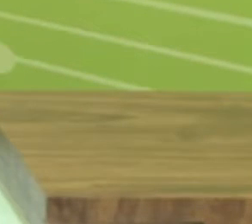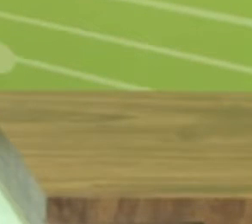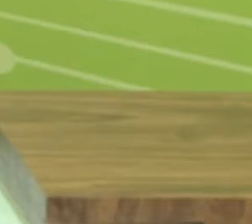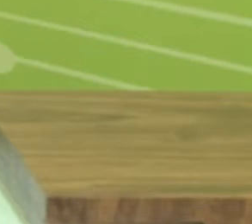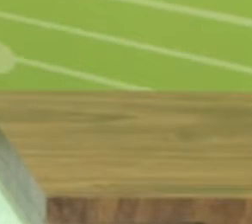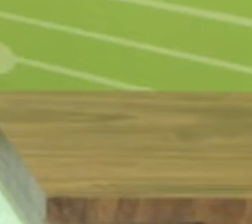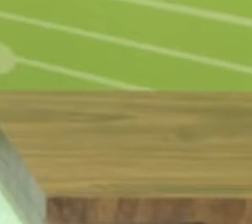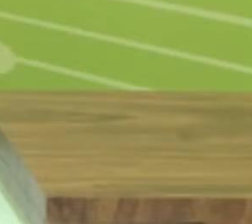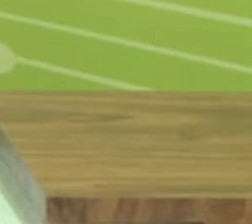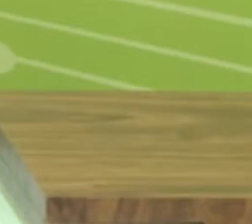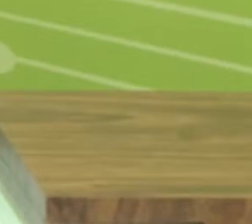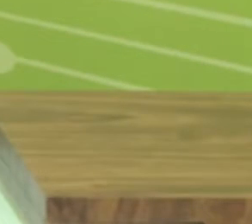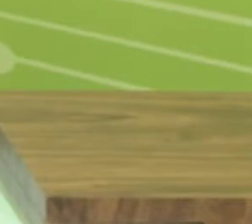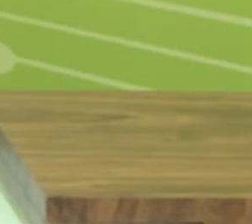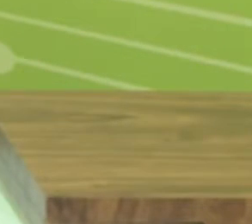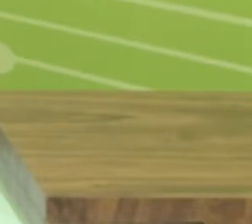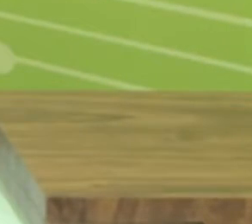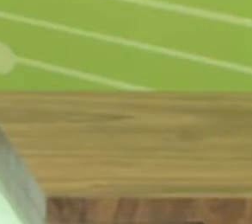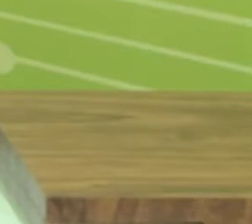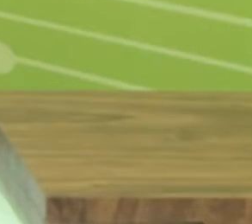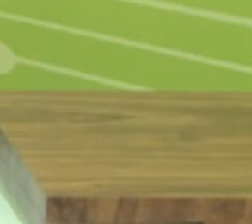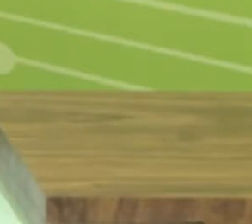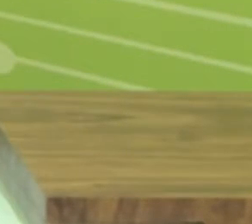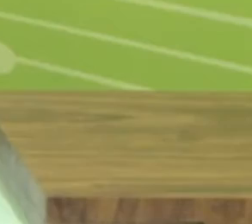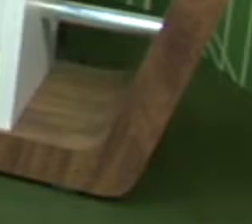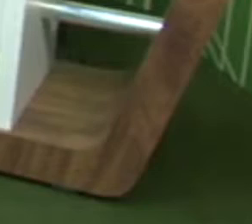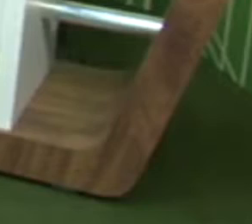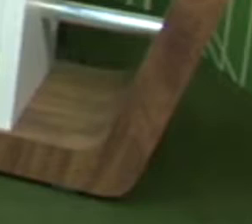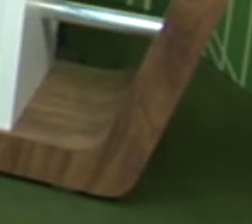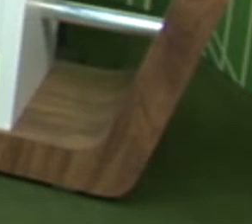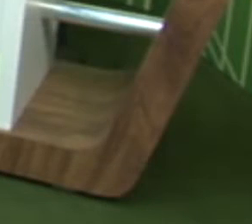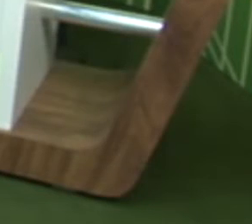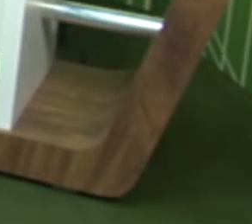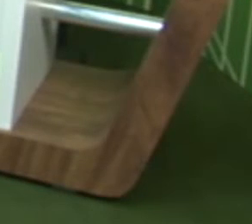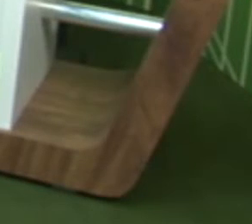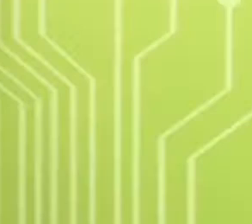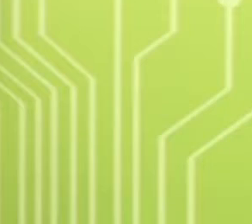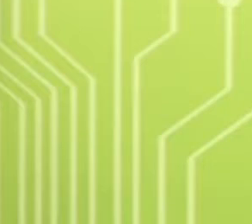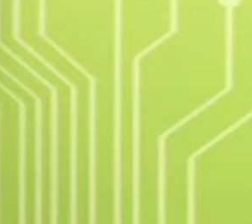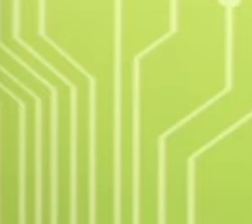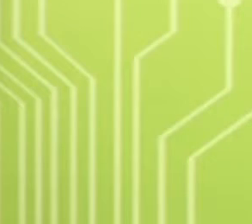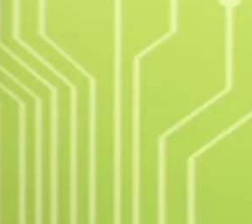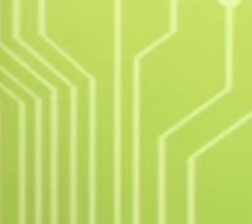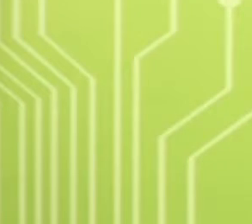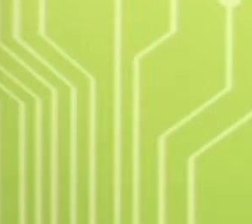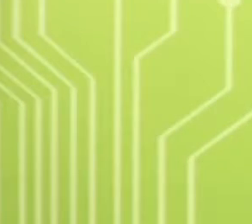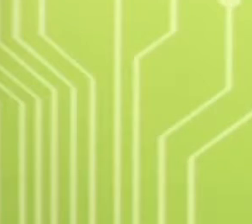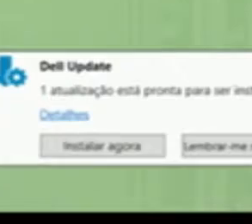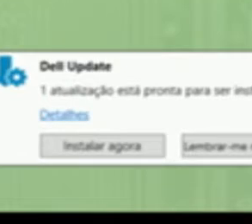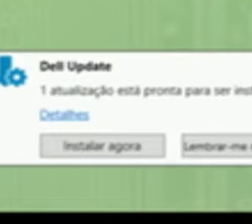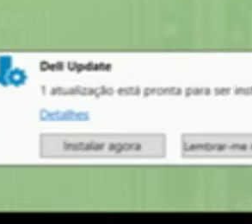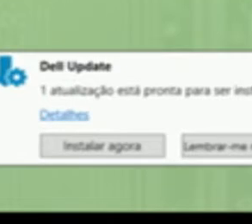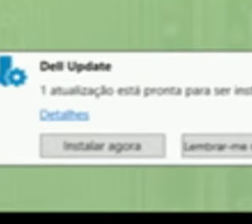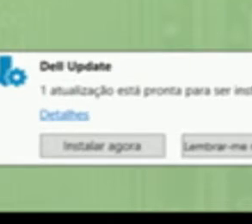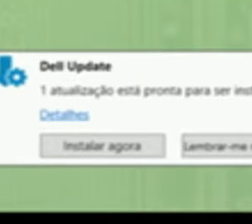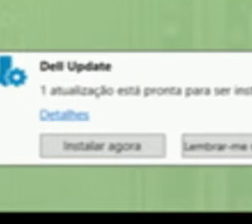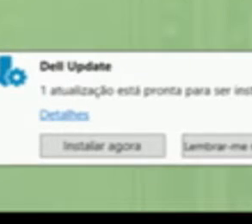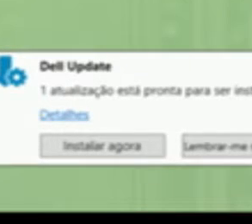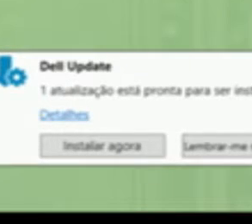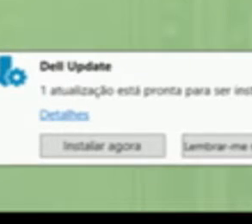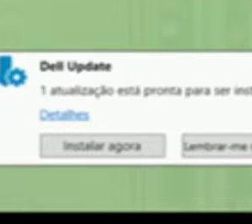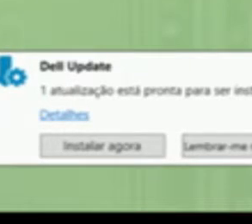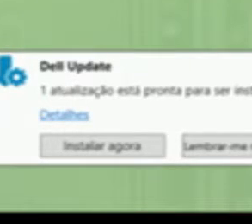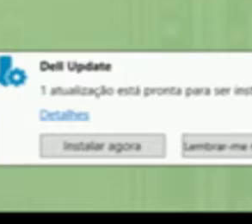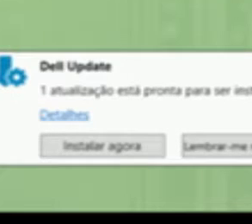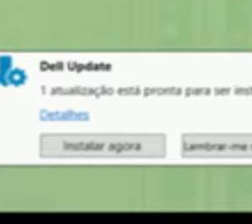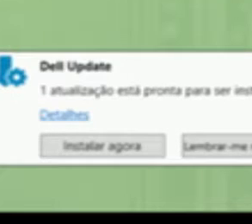correta, para que mantenha a saúde do trabalhador. Ok. Então, aqui nós temos uma resposta. É claro